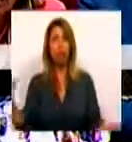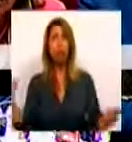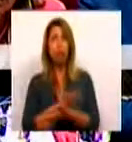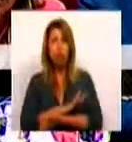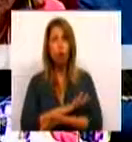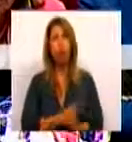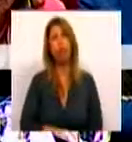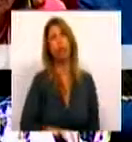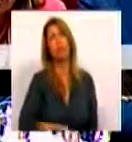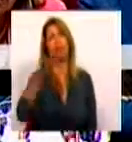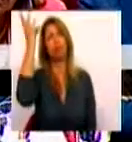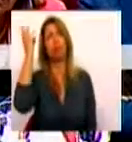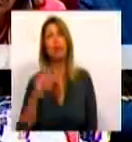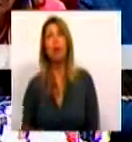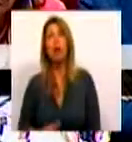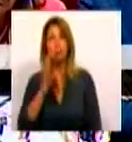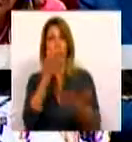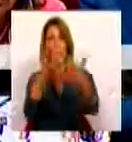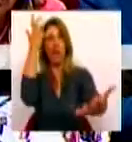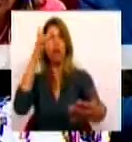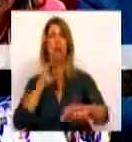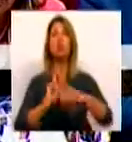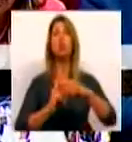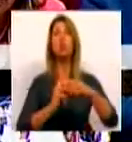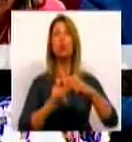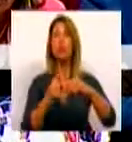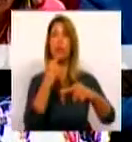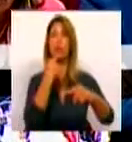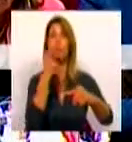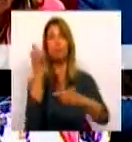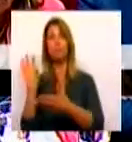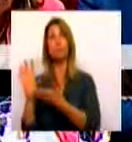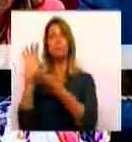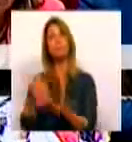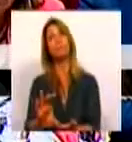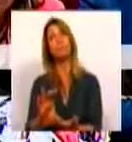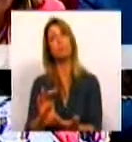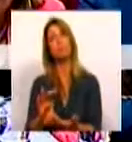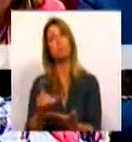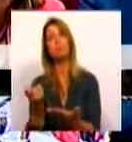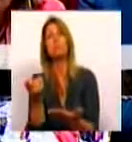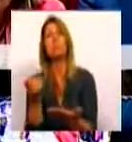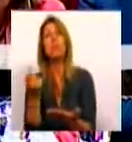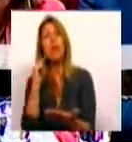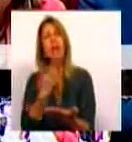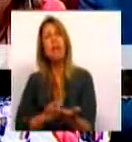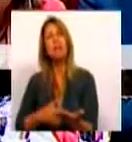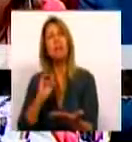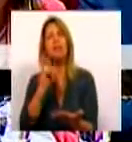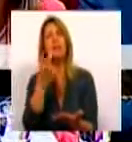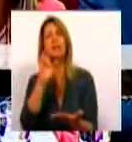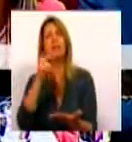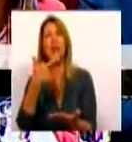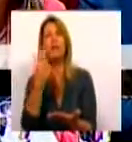grande destaque, o grande sucesso de uma colocação de capital de uma antiga startup que hoje já tem uma empresa de